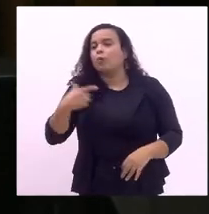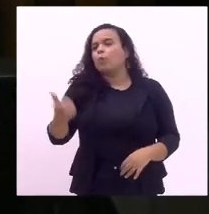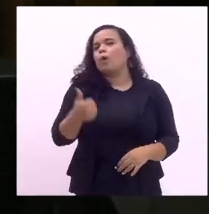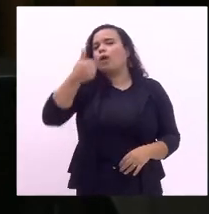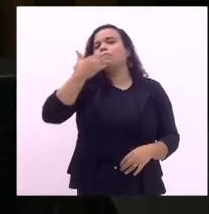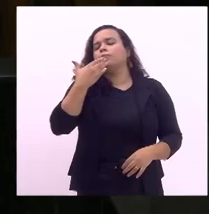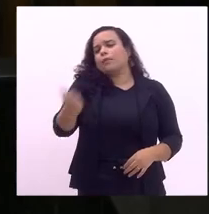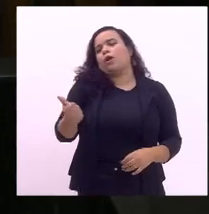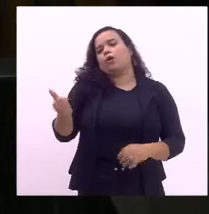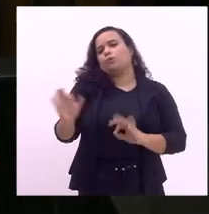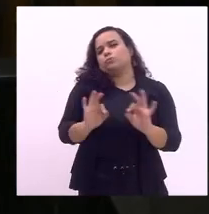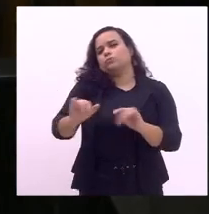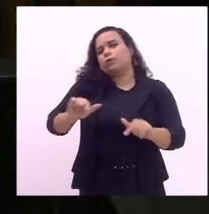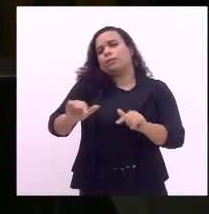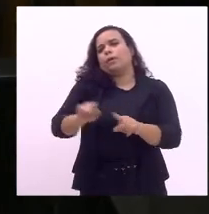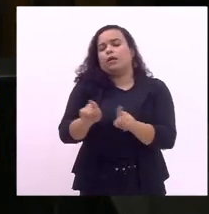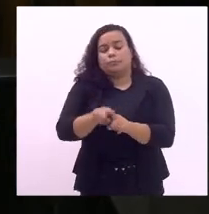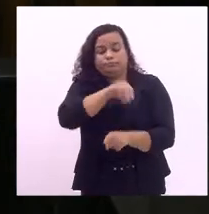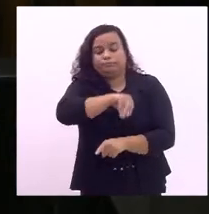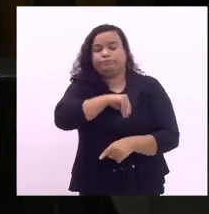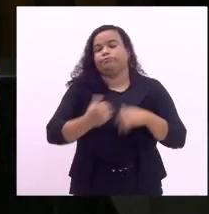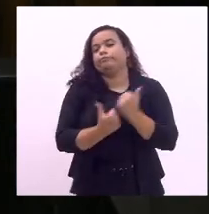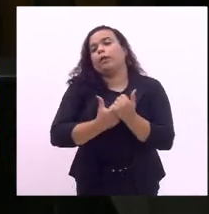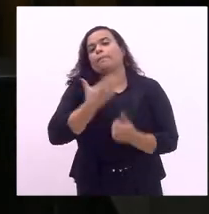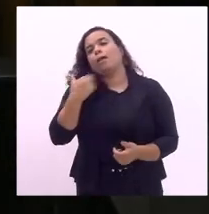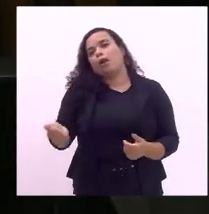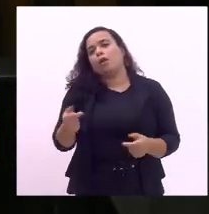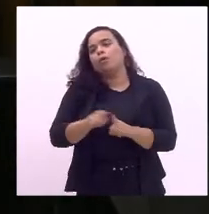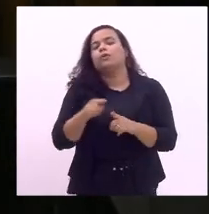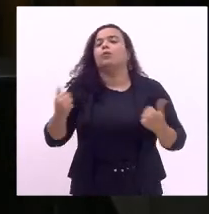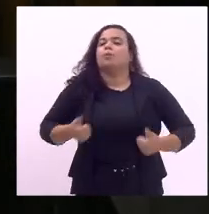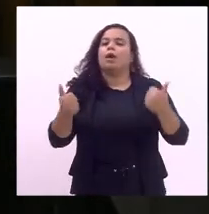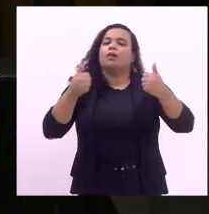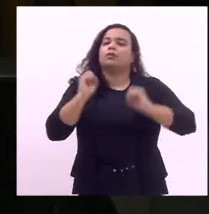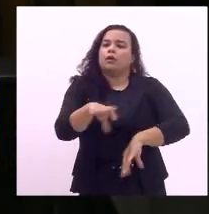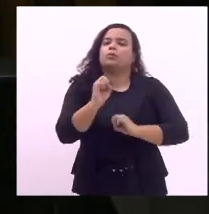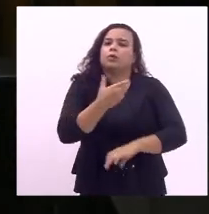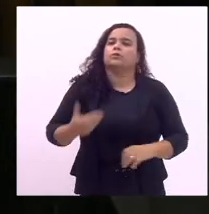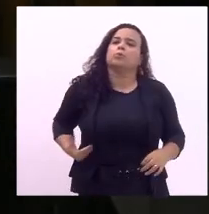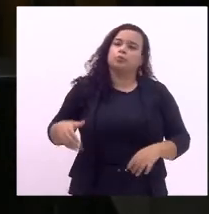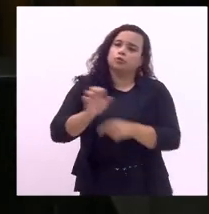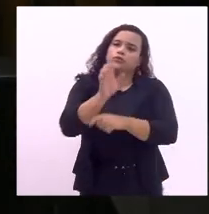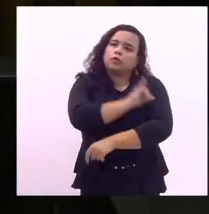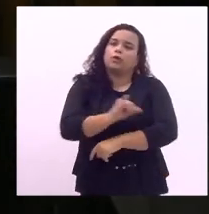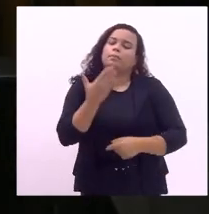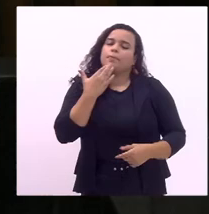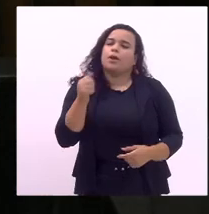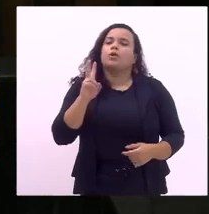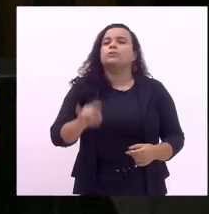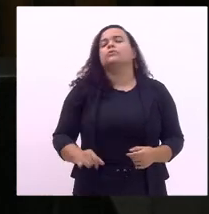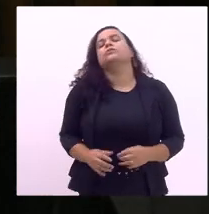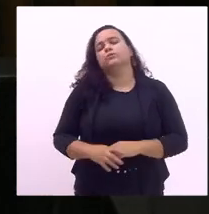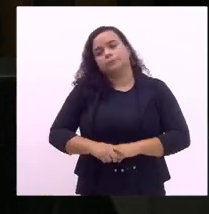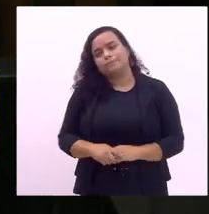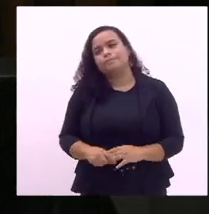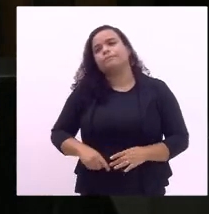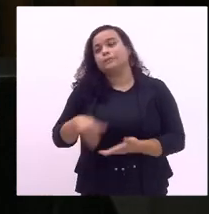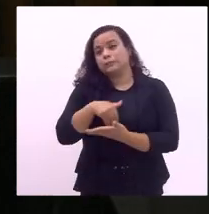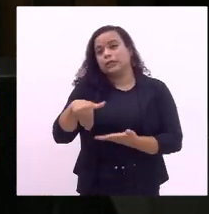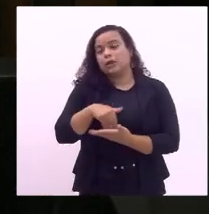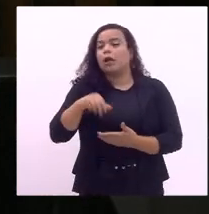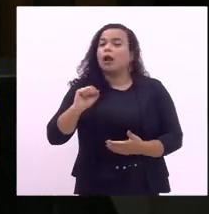trabalho, melhorando a sua remuneração, melhorando a qualidade da educação pública no nosso estado. Secretário Alexandre